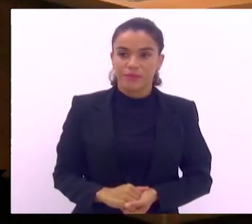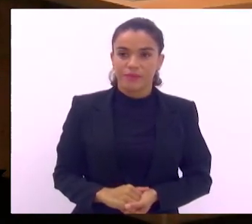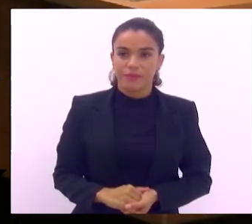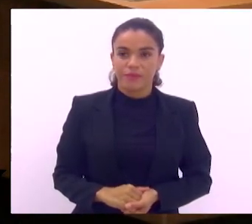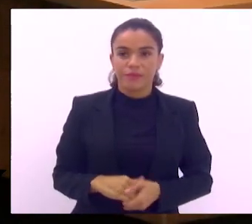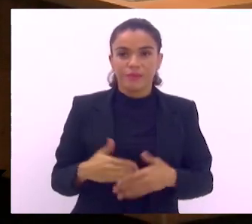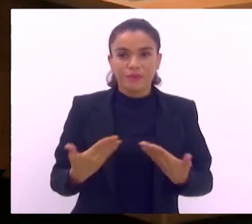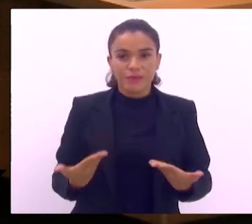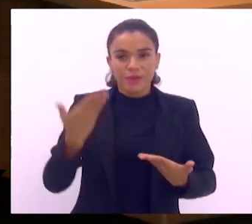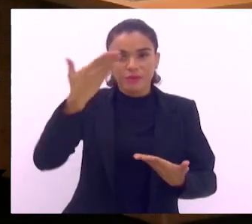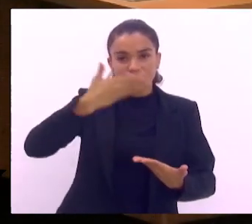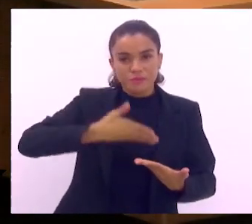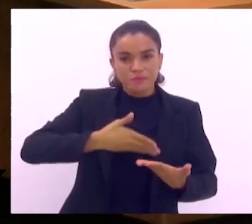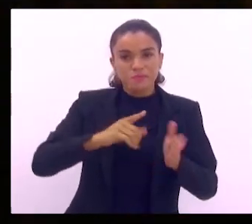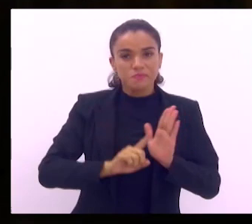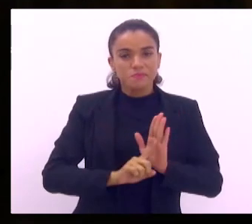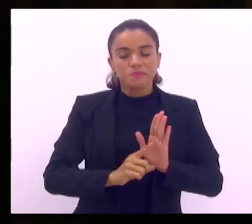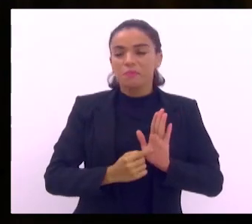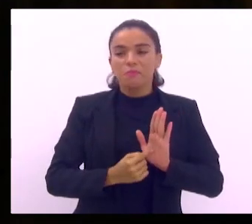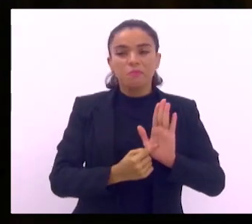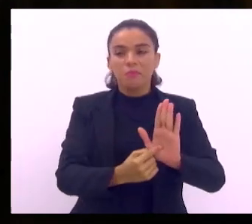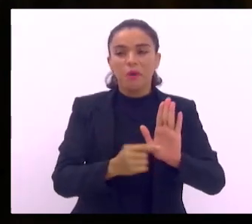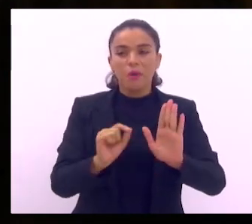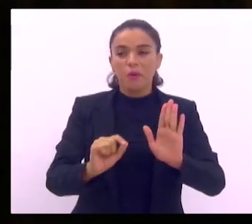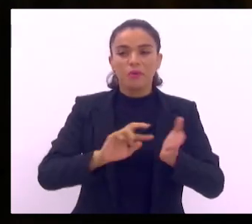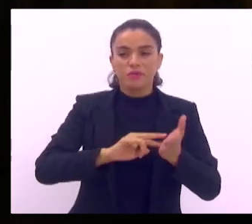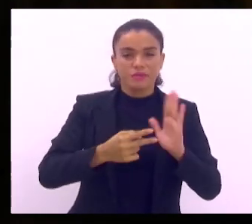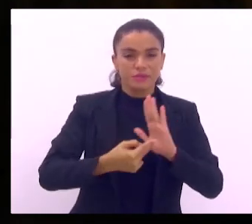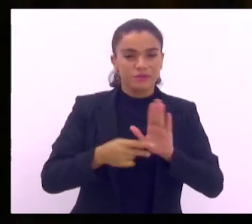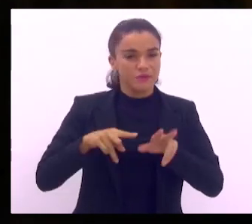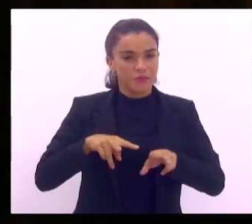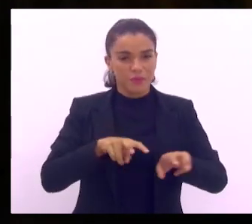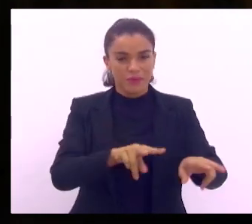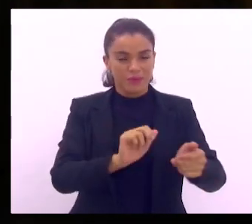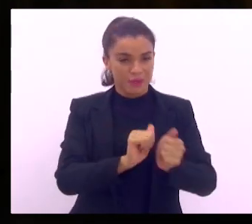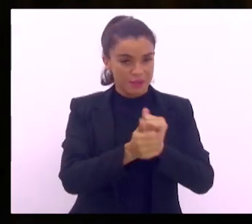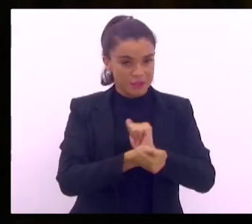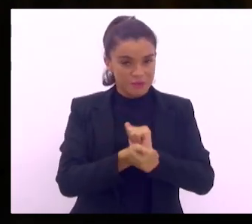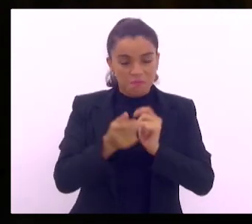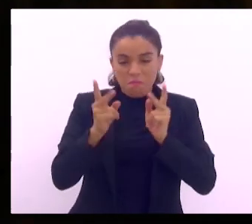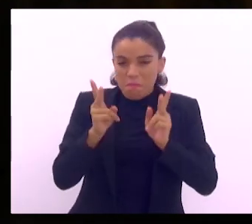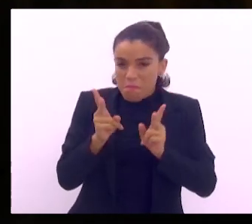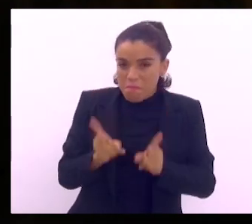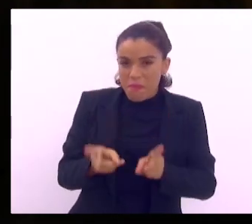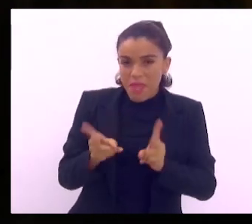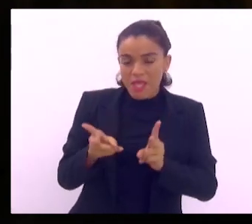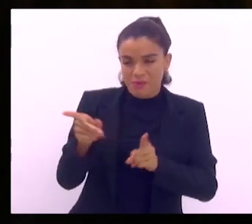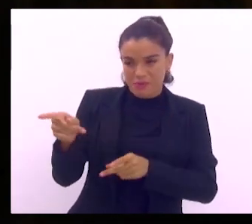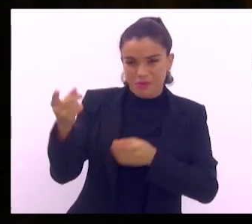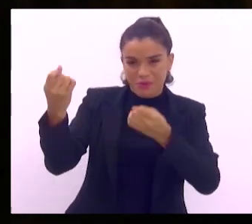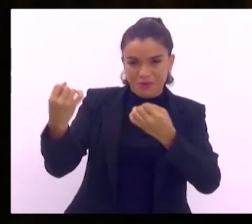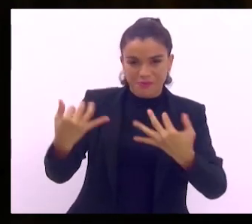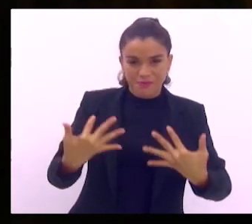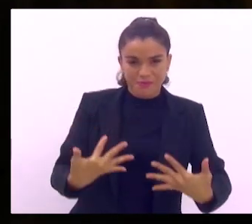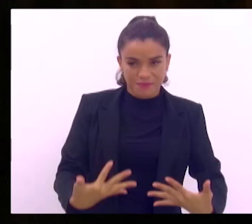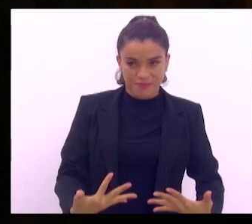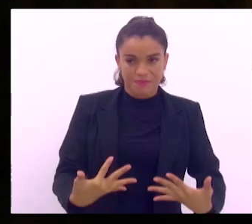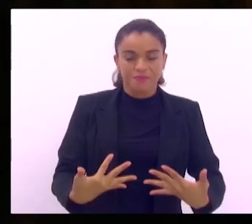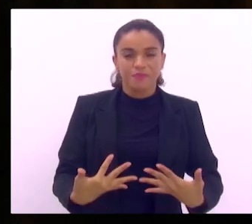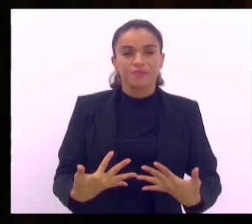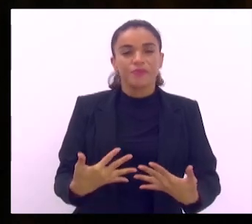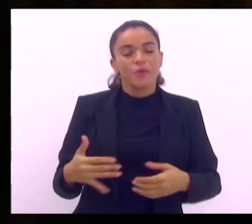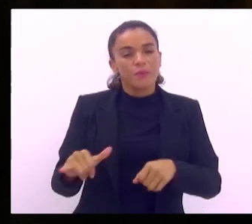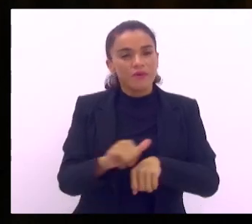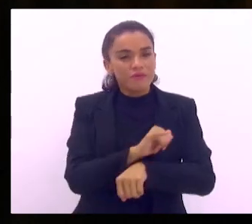Então isso mostra uma sinalização do que é o atletismo, como o senhor bem colocou, deputado, uma ferramenta, e penso eu, uma